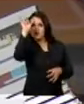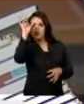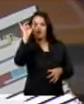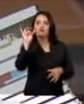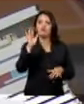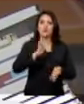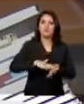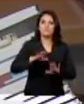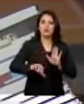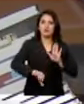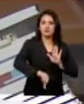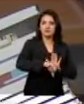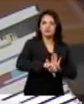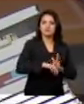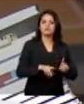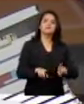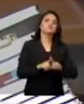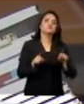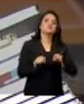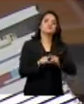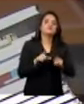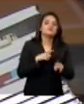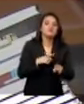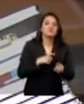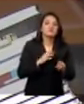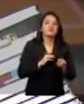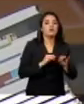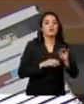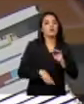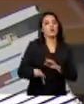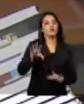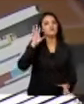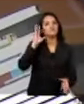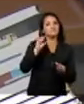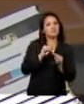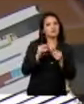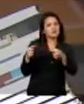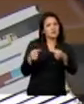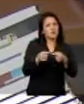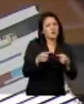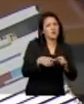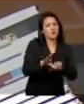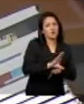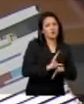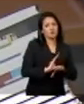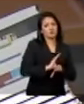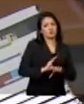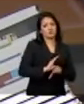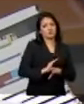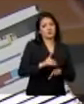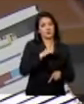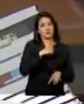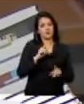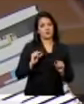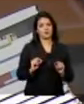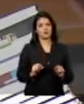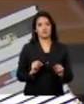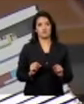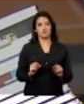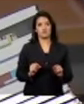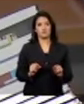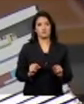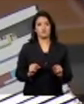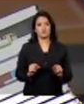Postula sucessivamente a atribuição de interpretação conforme a Constituição, a fim de condicionar-se à execução